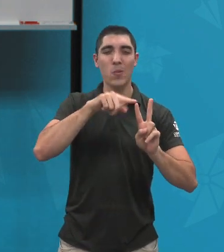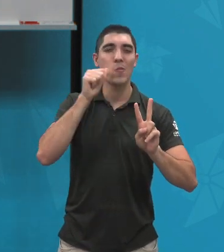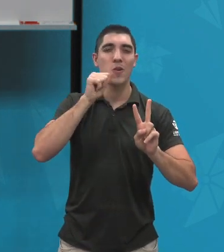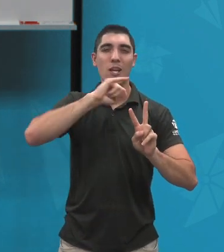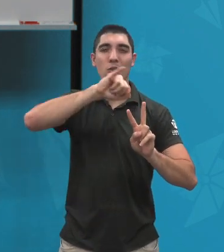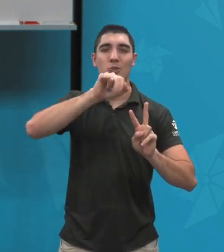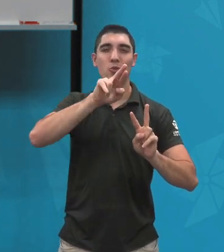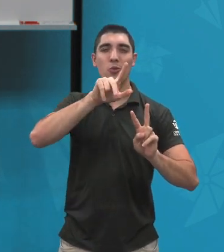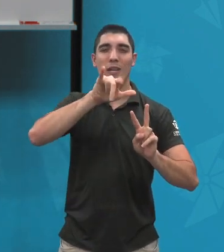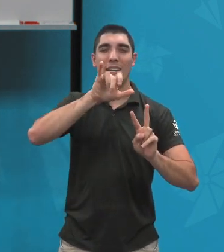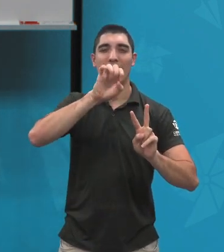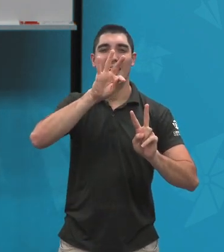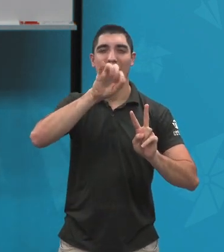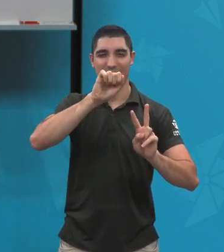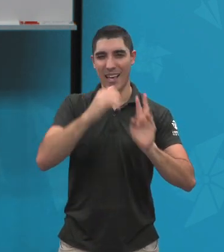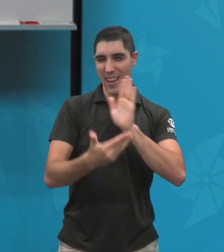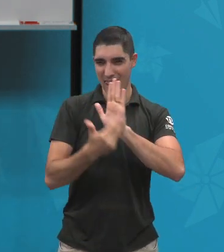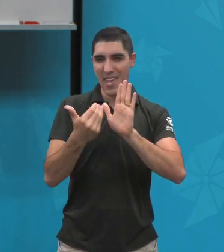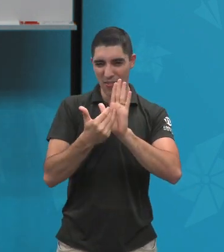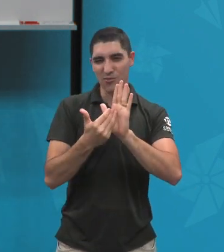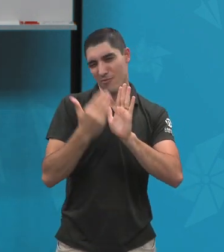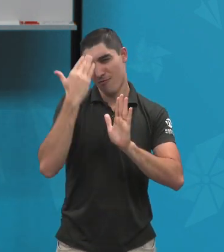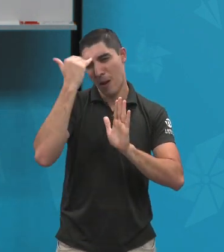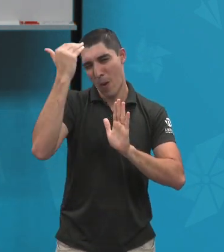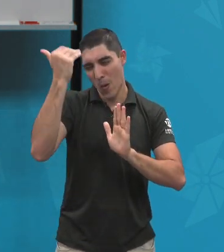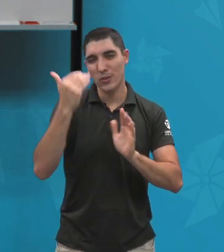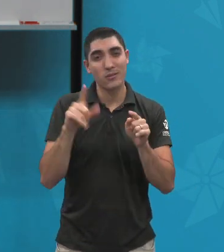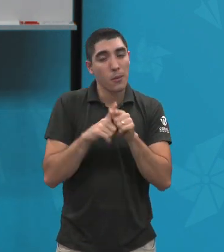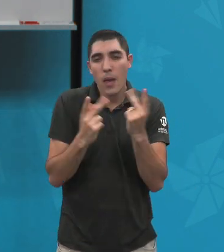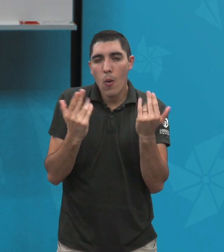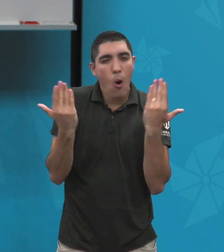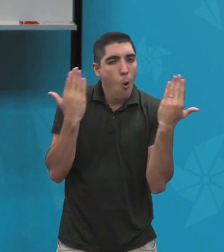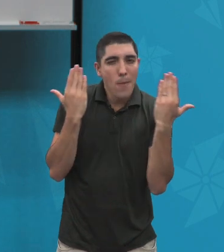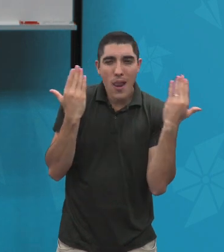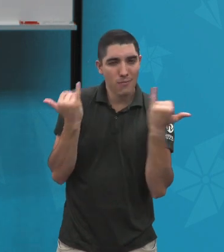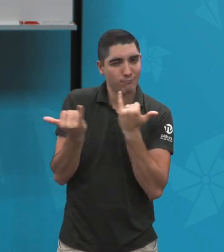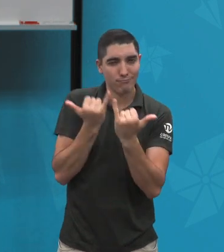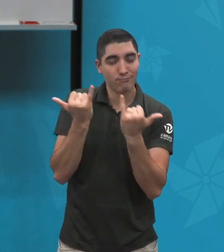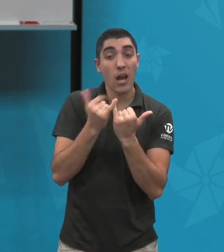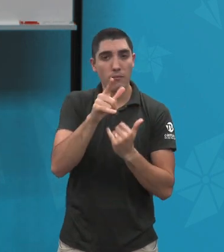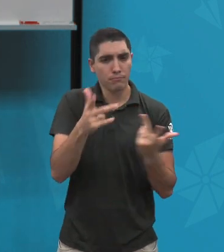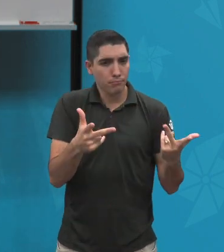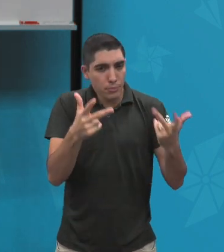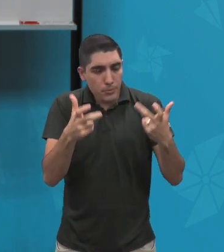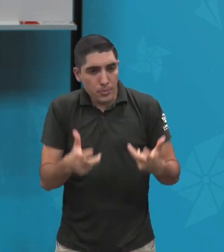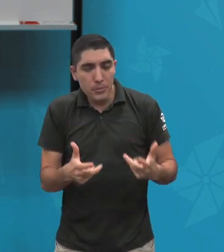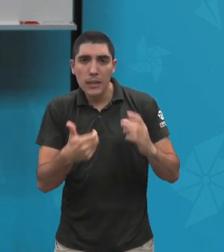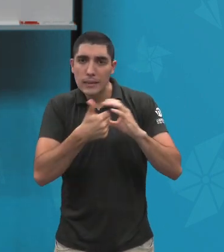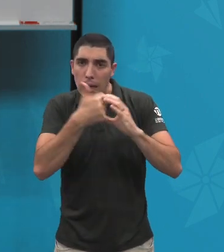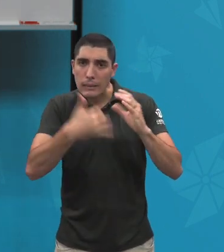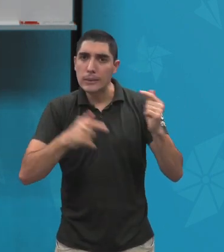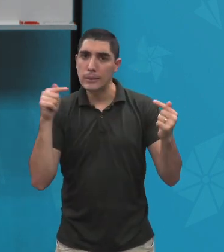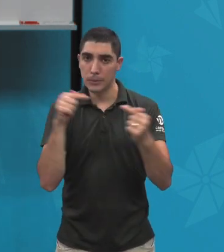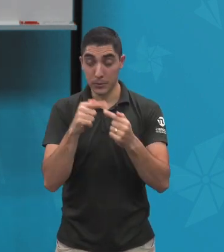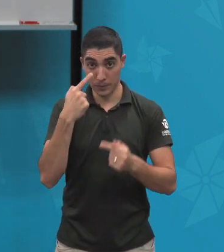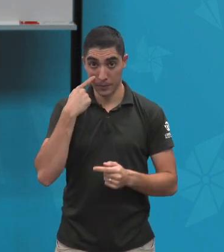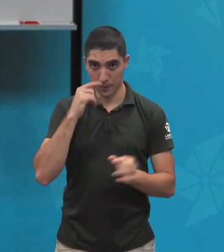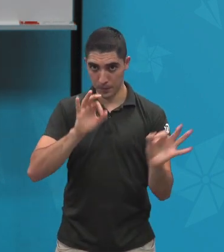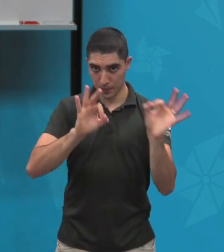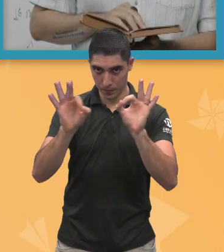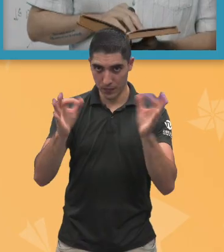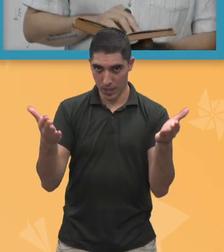maneira já dá um indicador para a gente perceber algumas características importantes do texto. E ele diz assim,